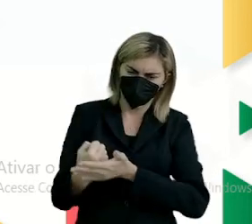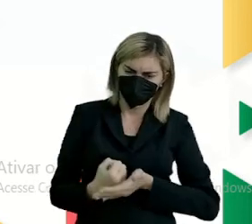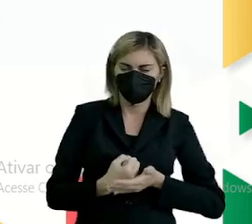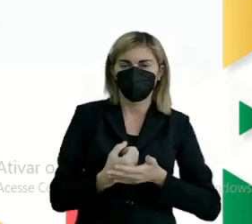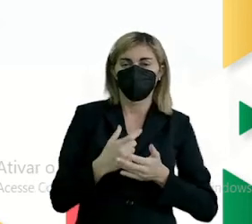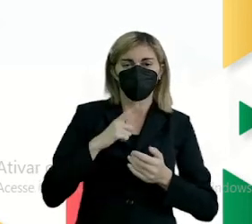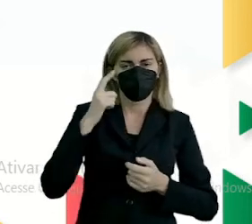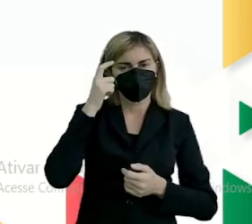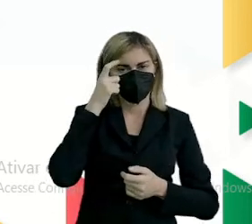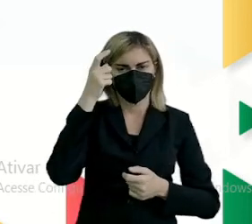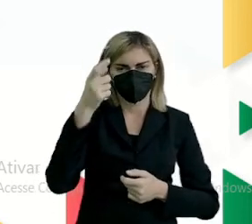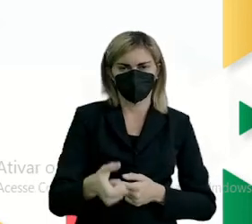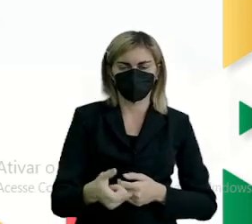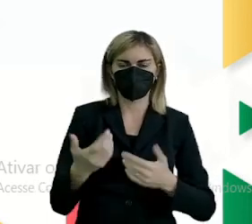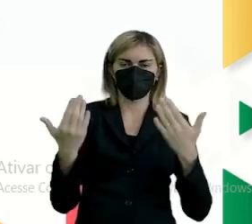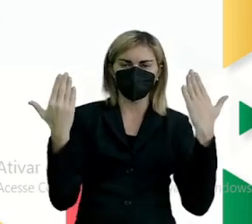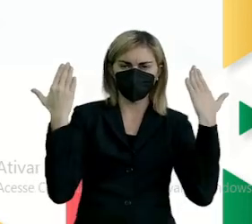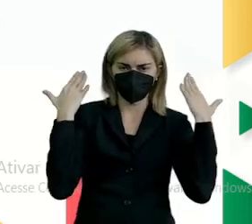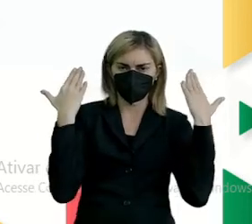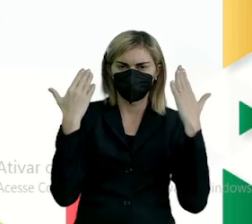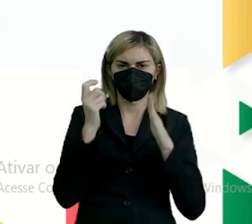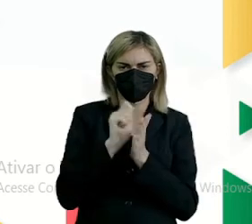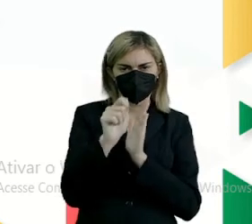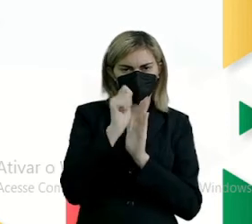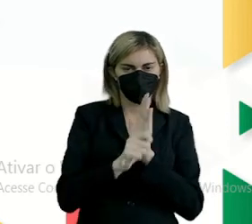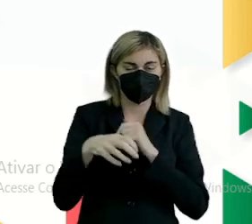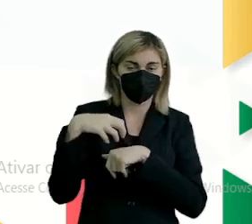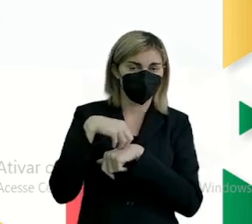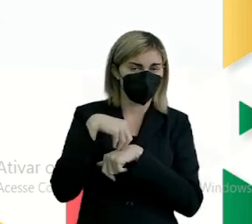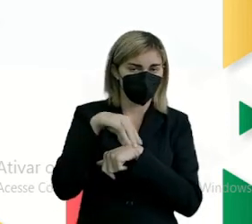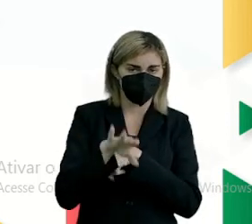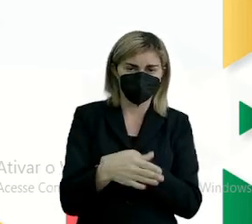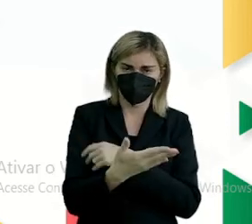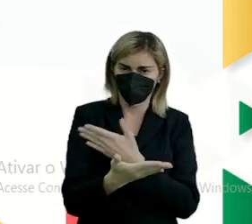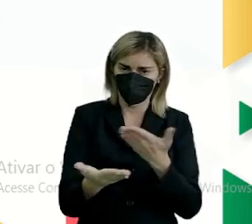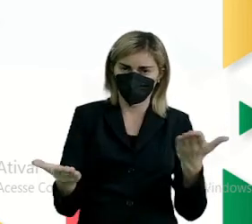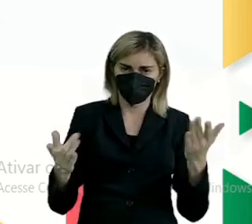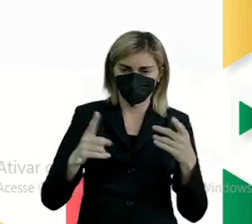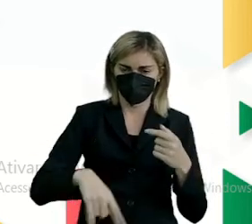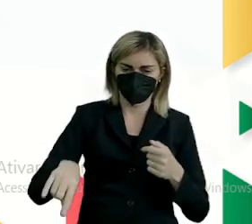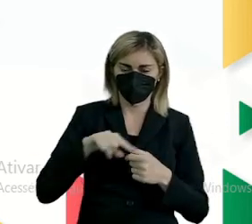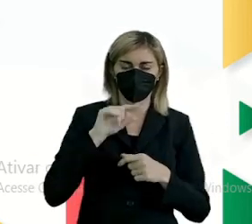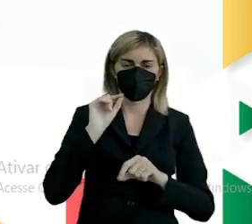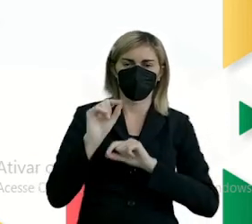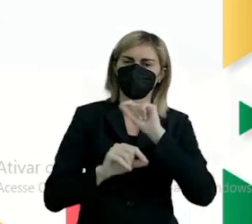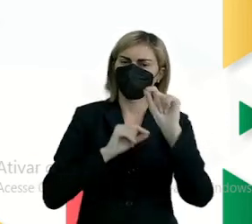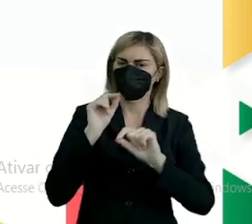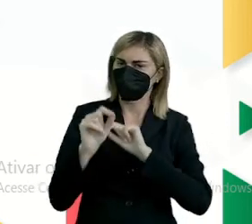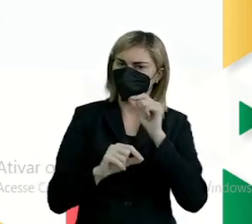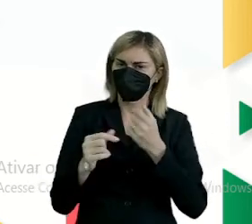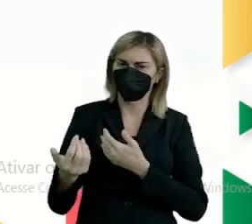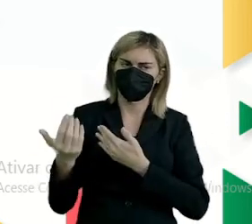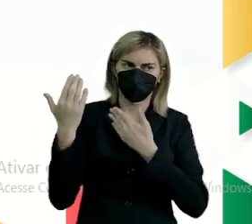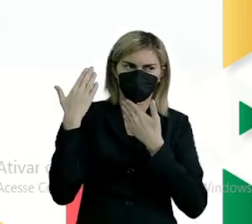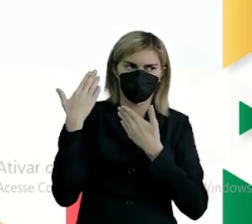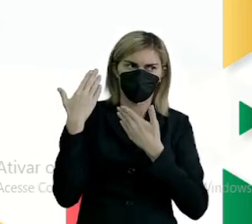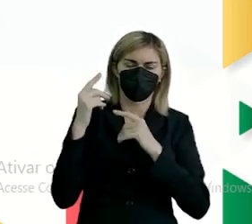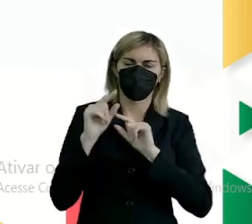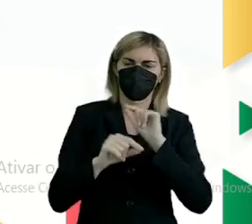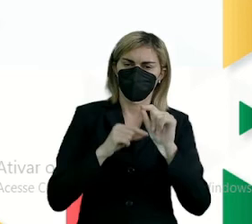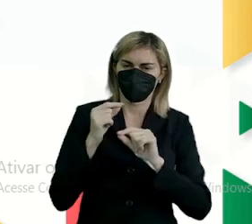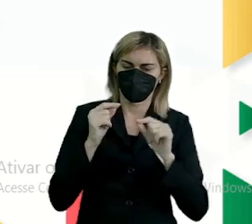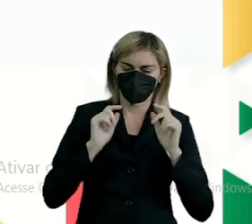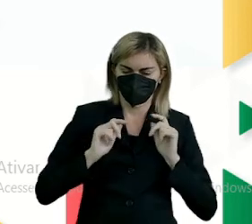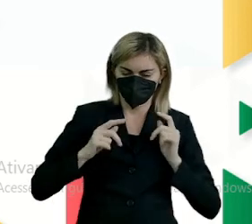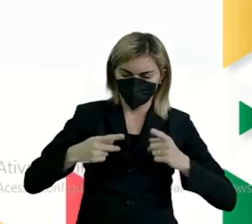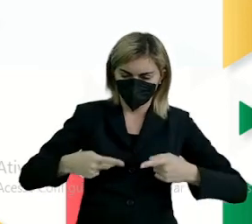a intencionalidade que o autor quer transmitir para nós é justamente essa questão de que o ser